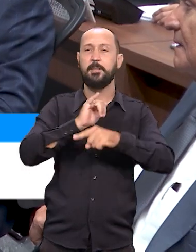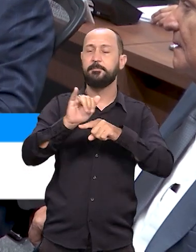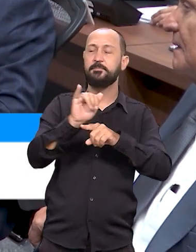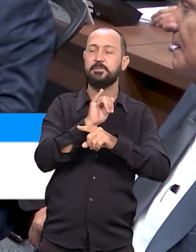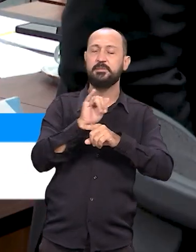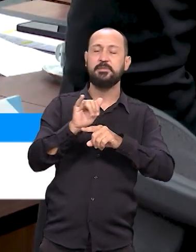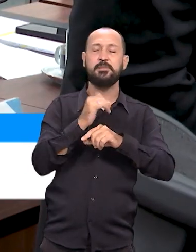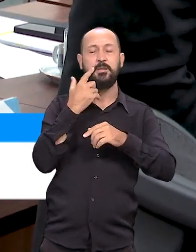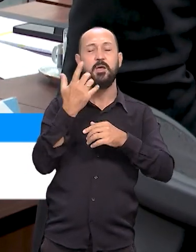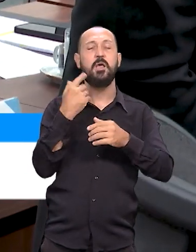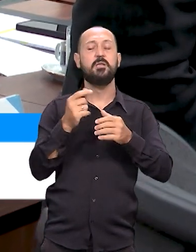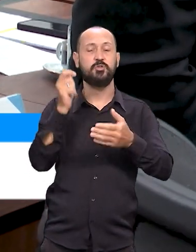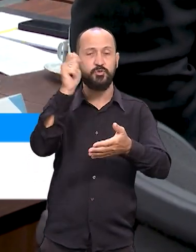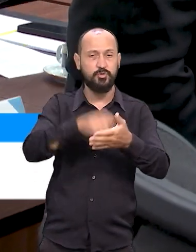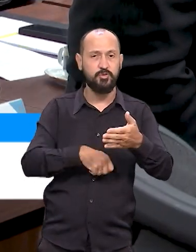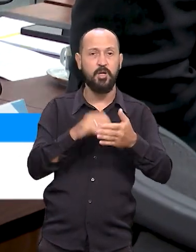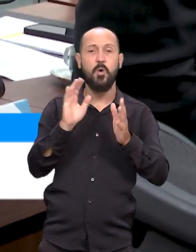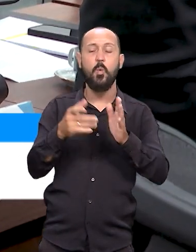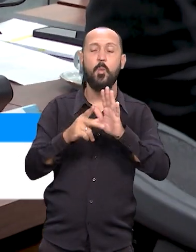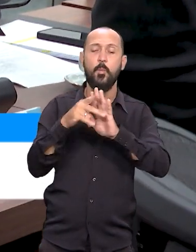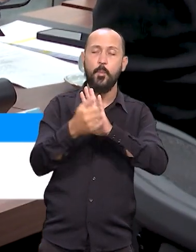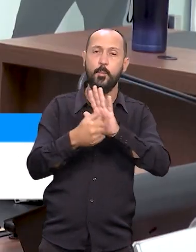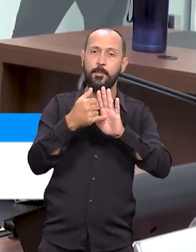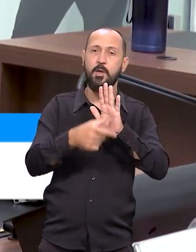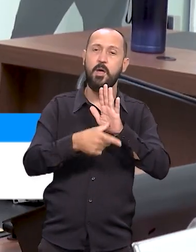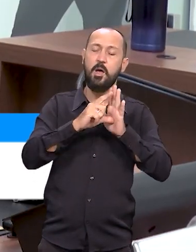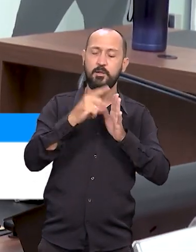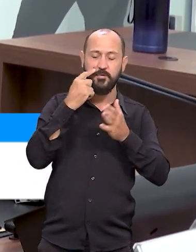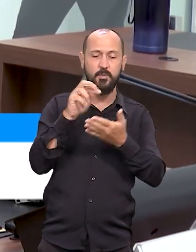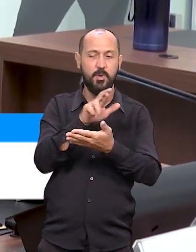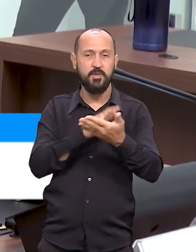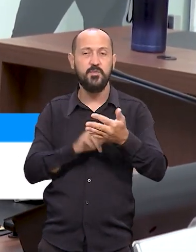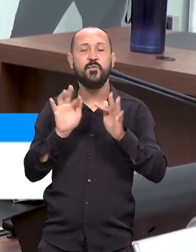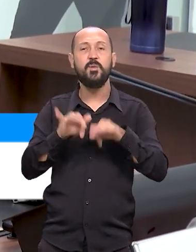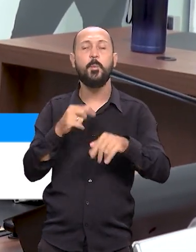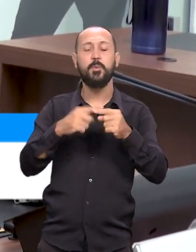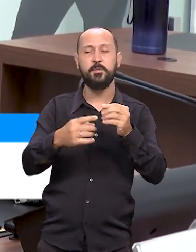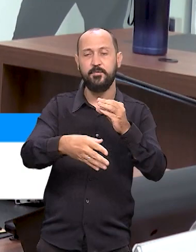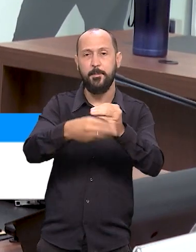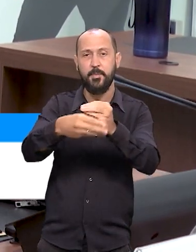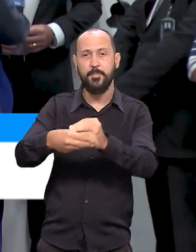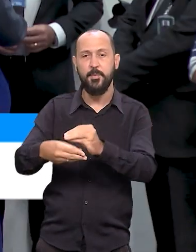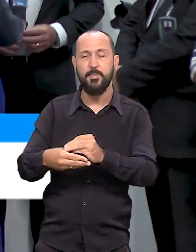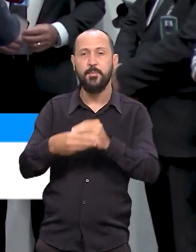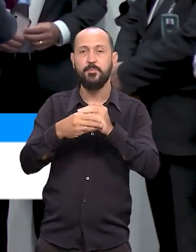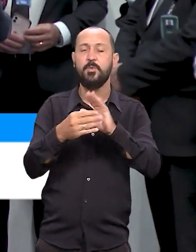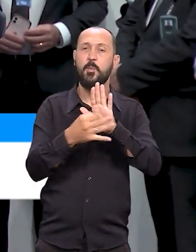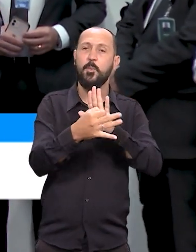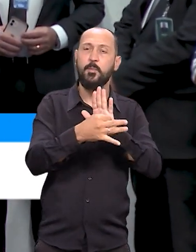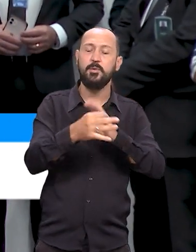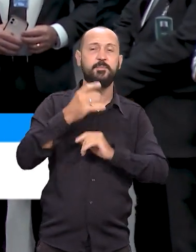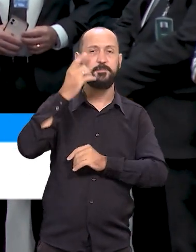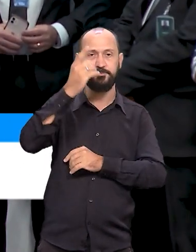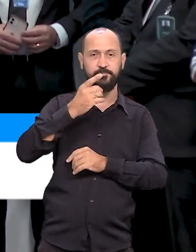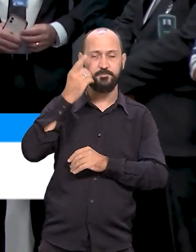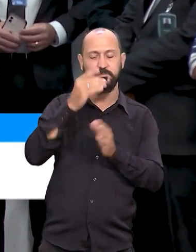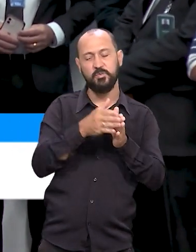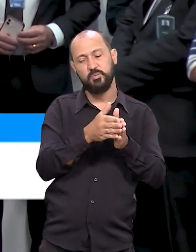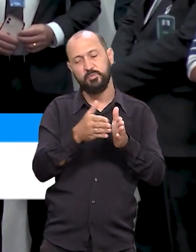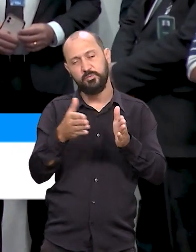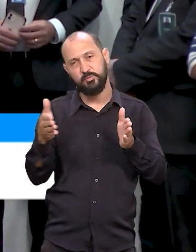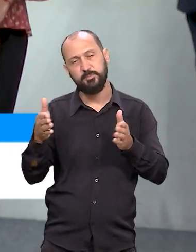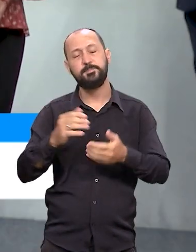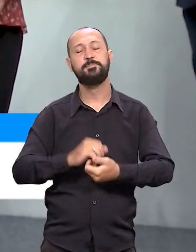de Governo. Antes de ser encaminhada para a sanção, o projeto deverá passar por redação final por ter sofrido emendas propostas